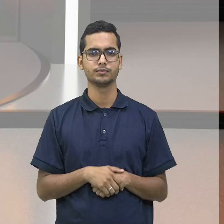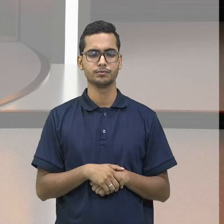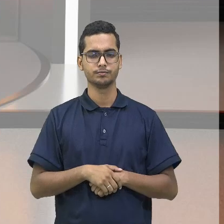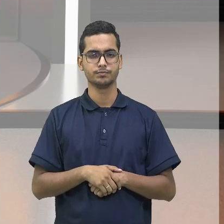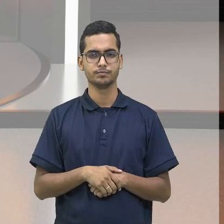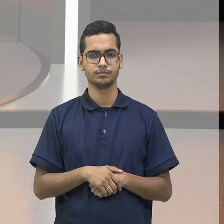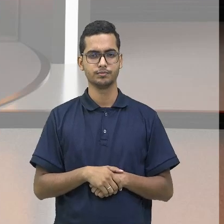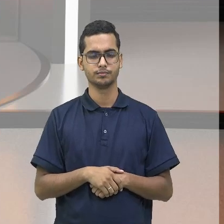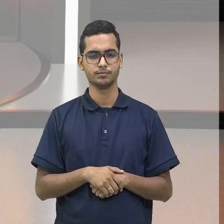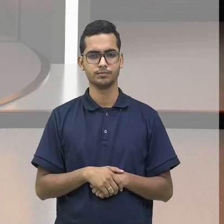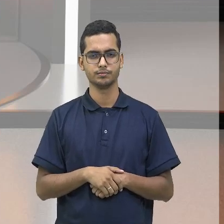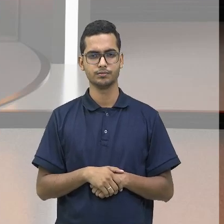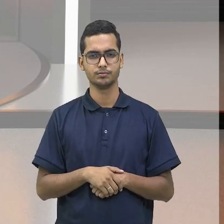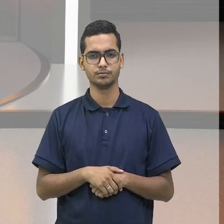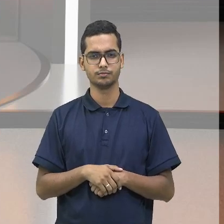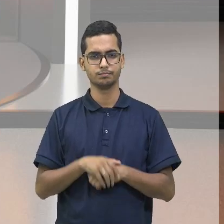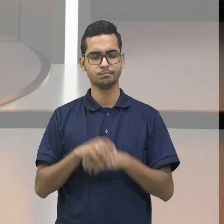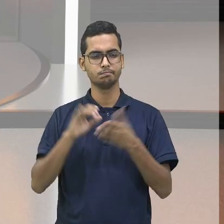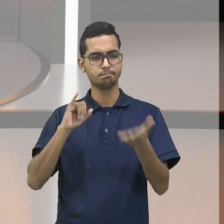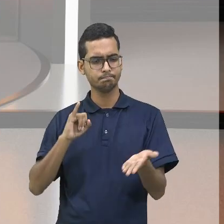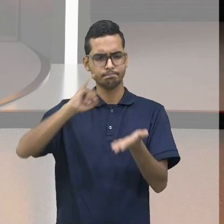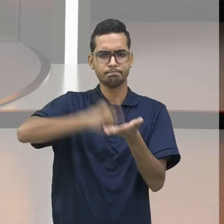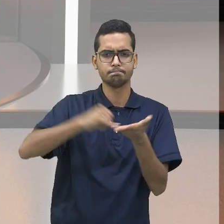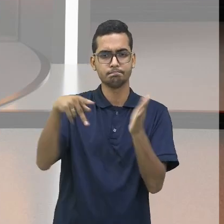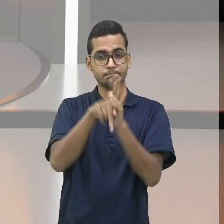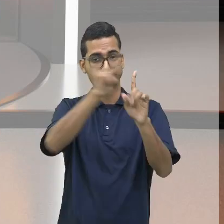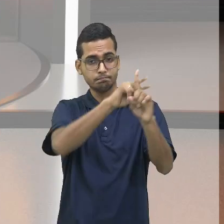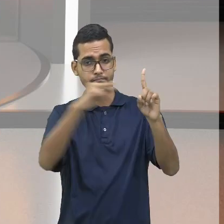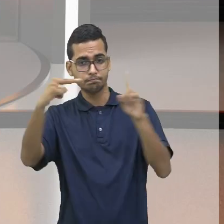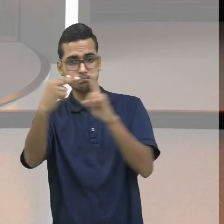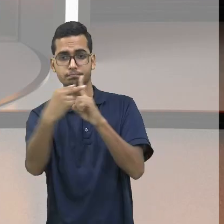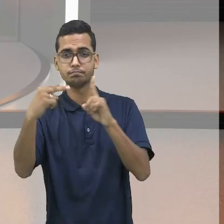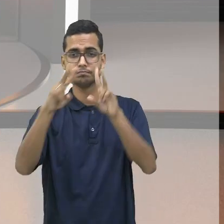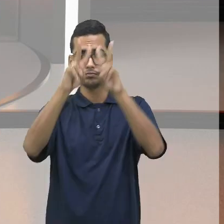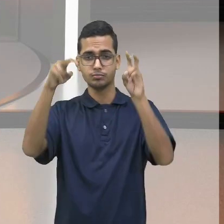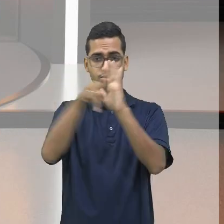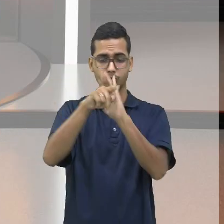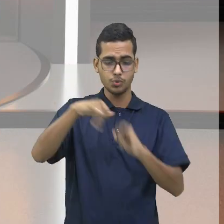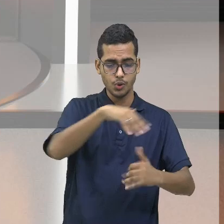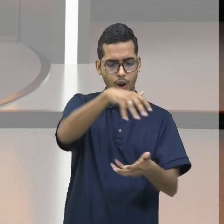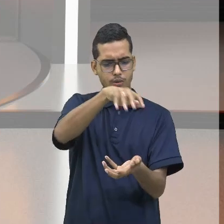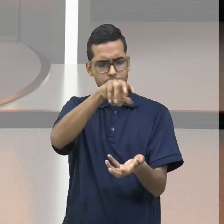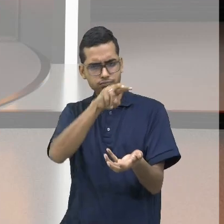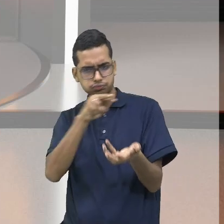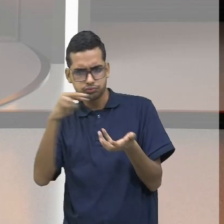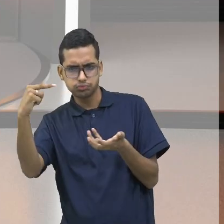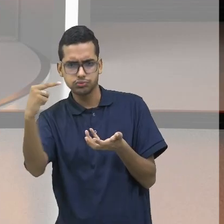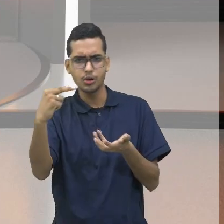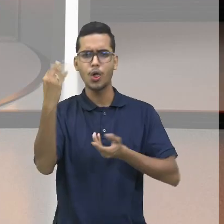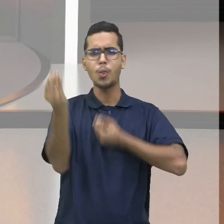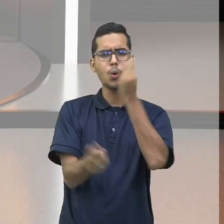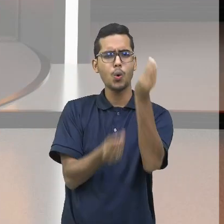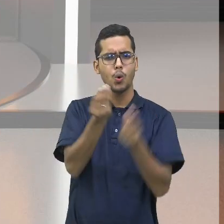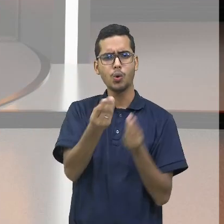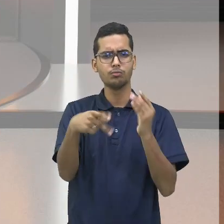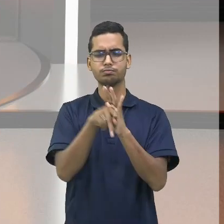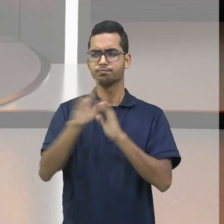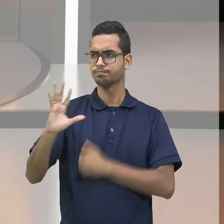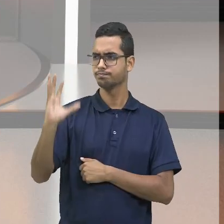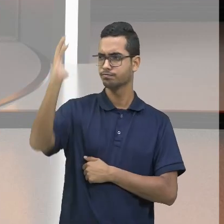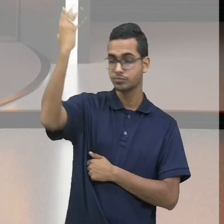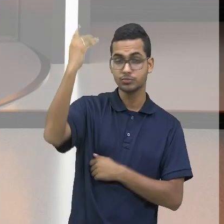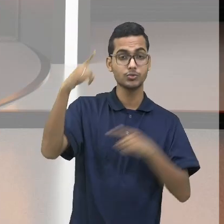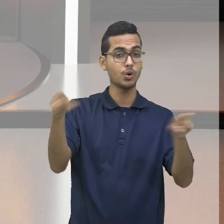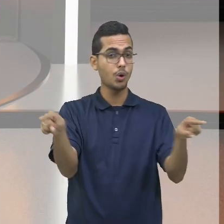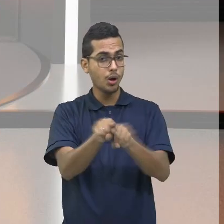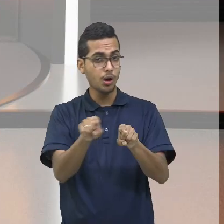implementação, né, da sua visão de mundo, nas questões, né, de funcionamento e da